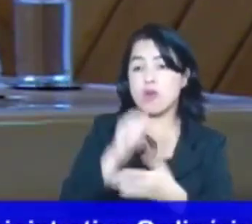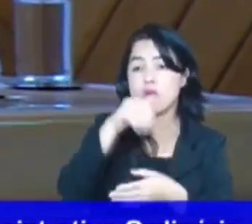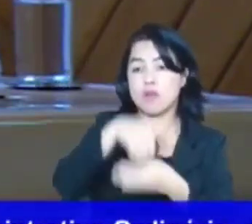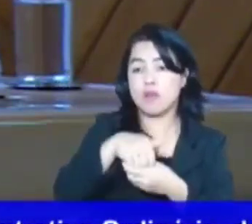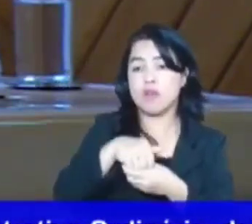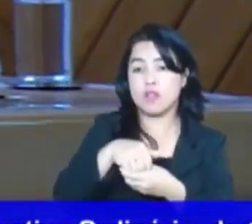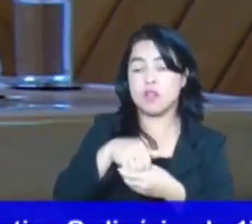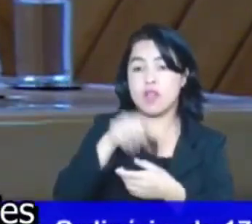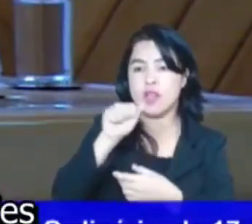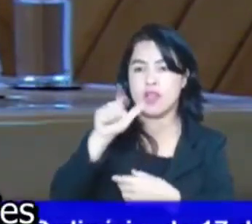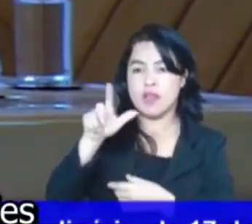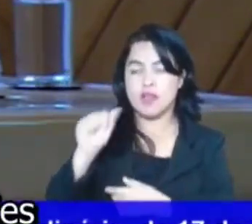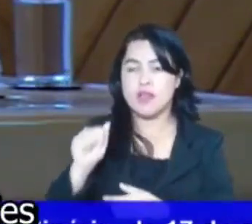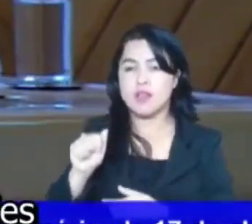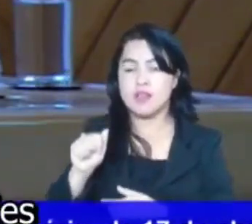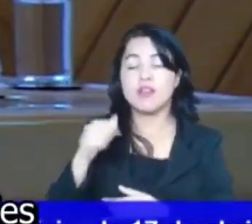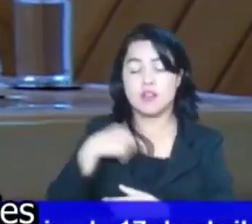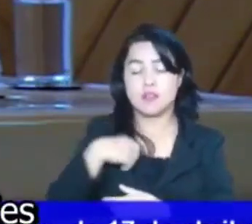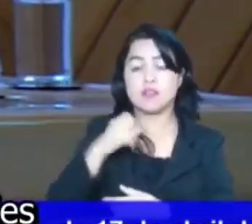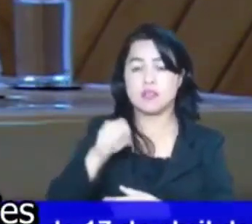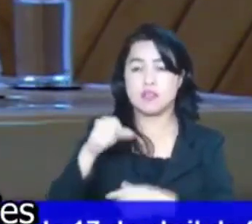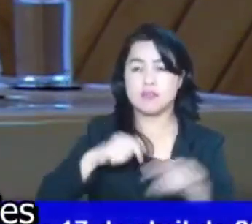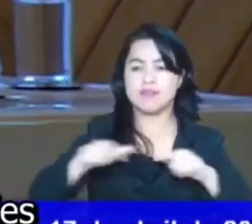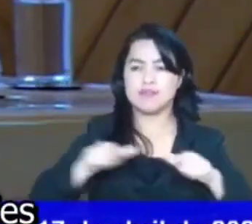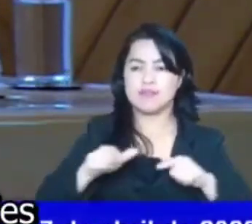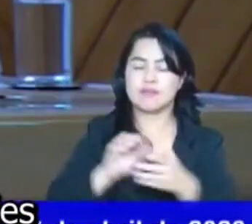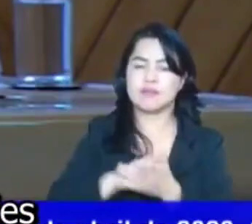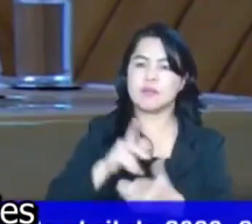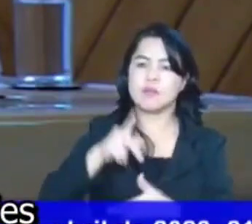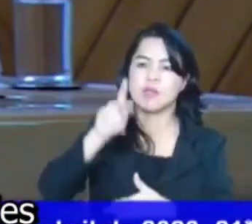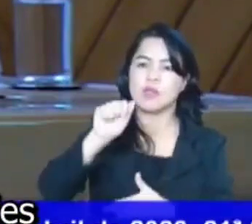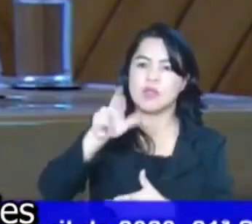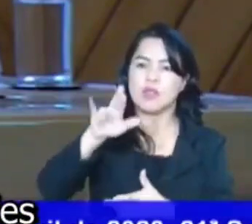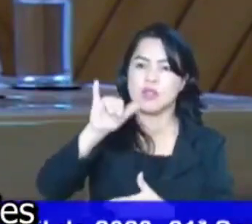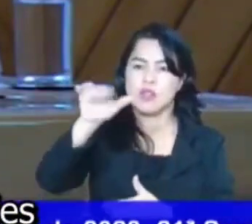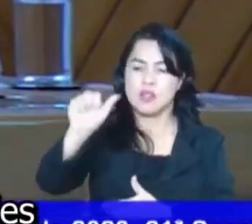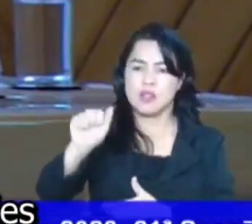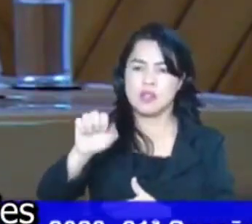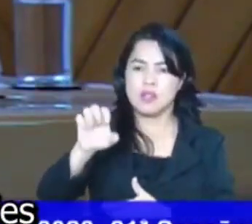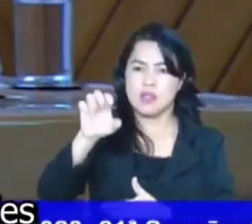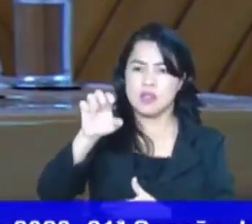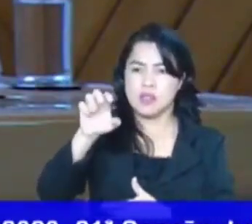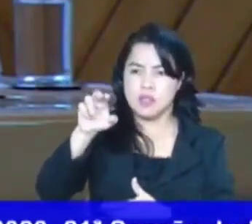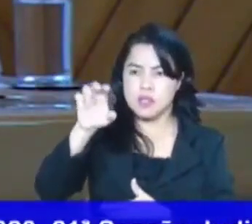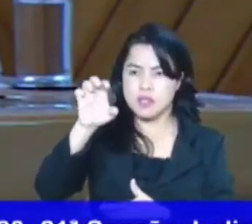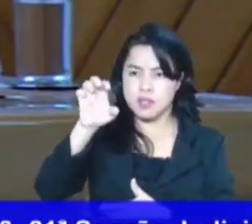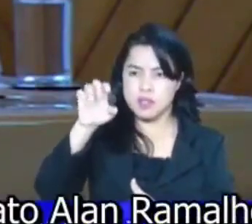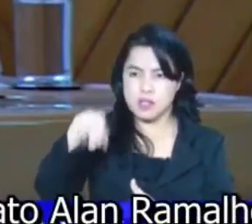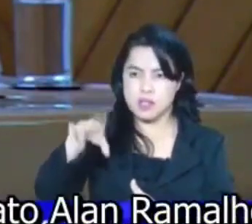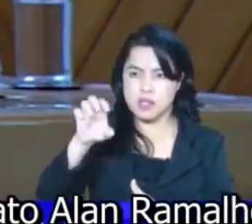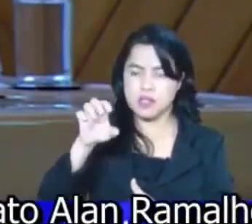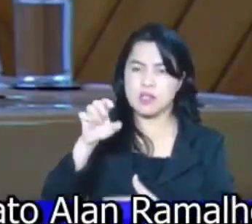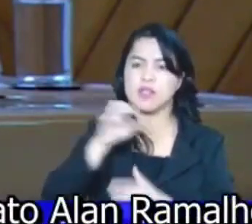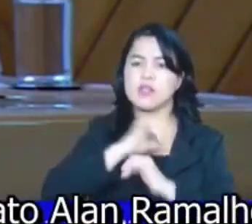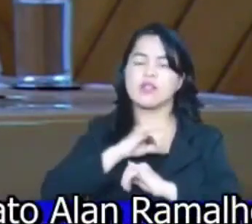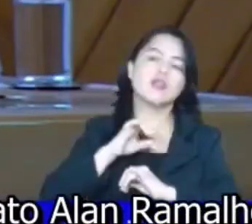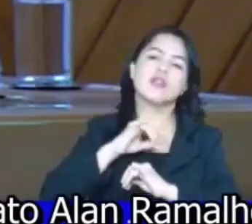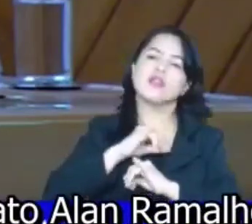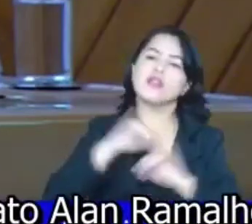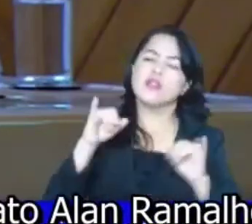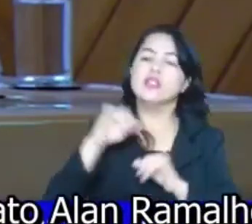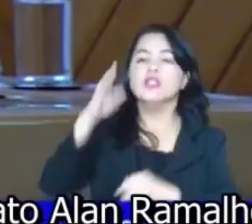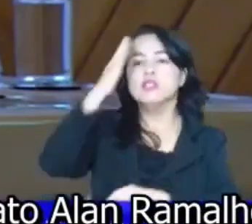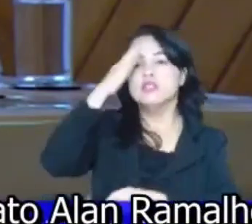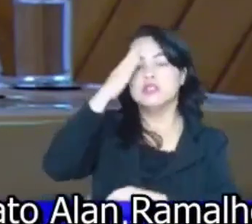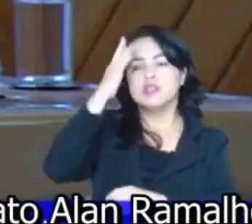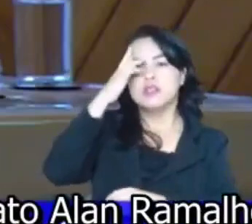Alain Ramalho. Karine Campos Ribeiro deu as seguintes declarações, que soube que o